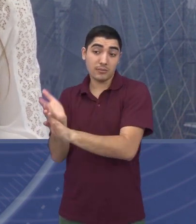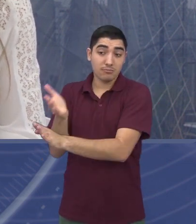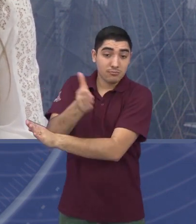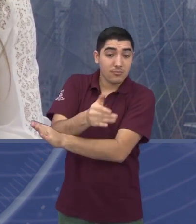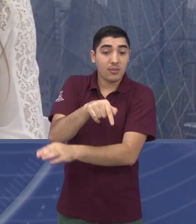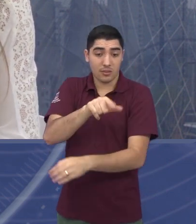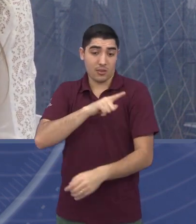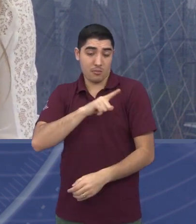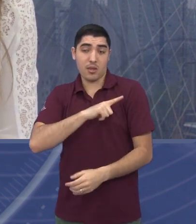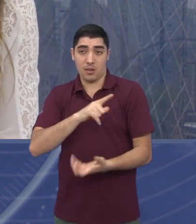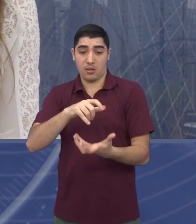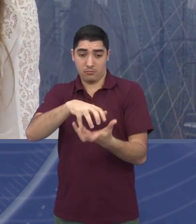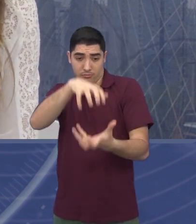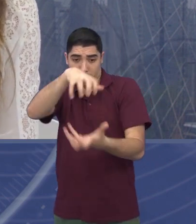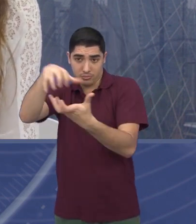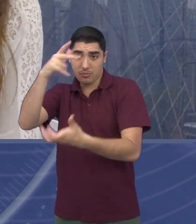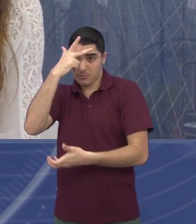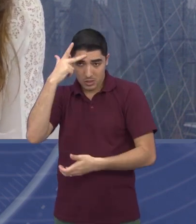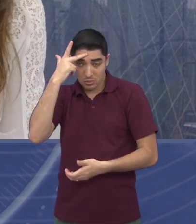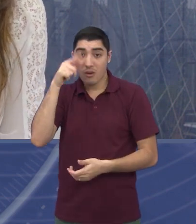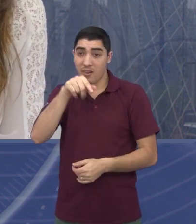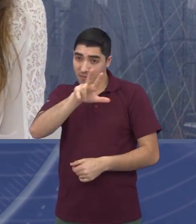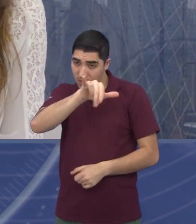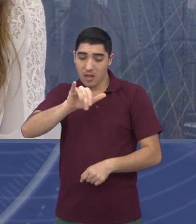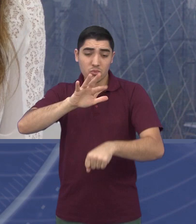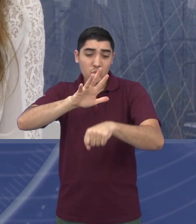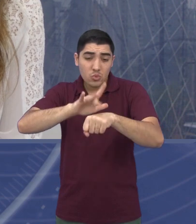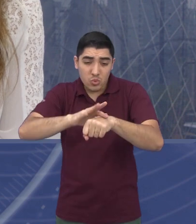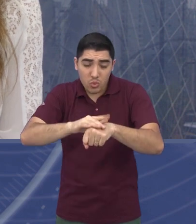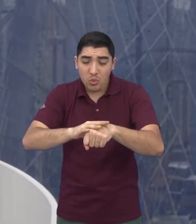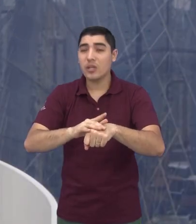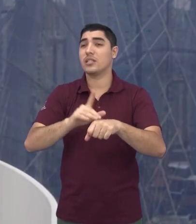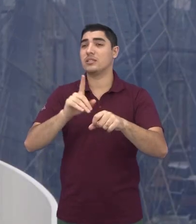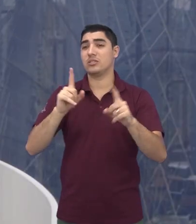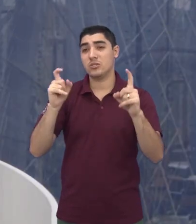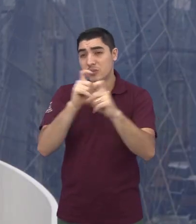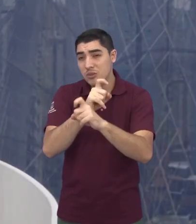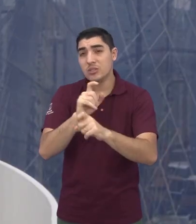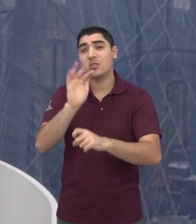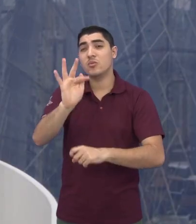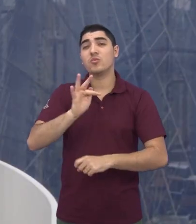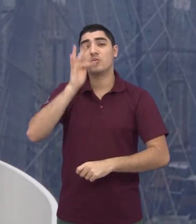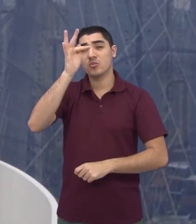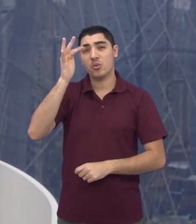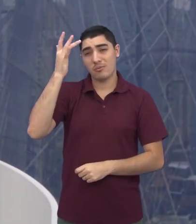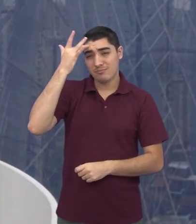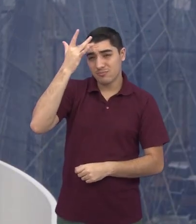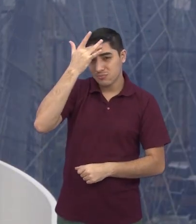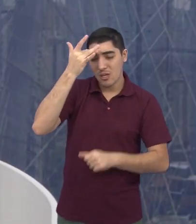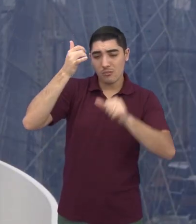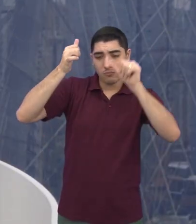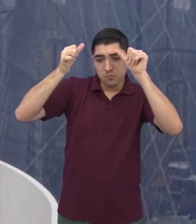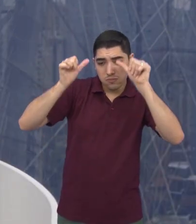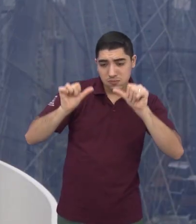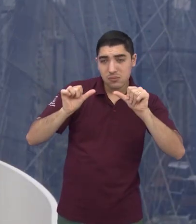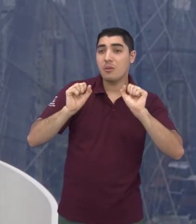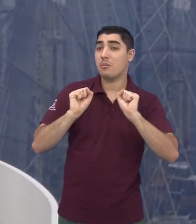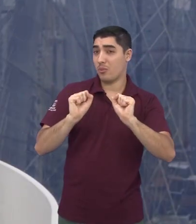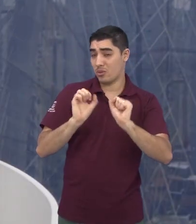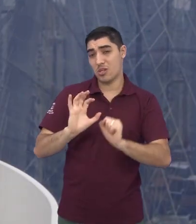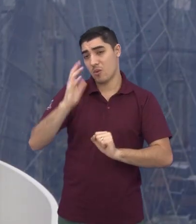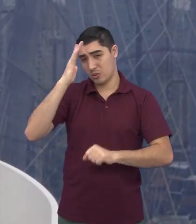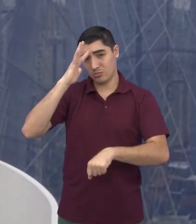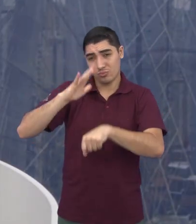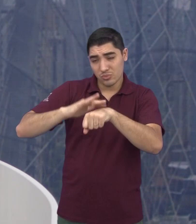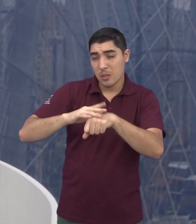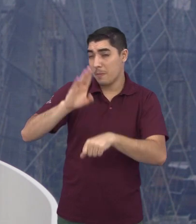teremos uma quantidade significativa de pessoas idosas com saúde mental um tanto comprometida, sobretudo em